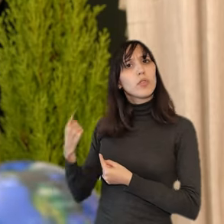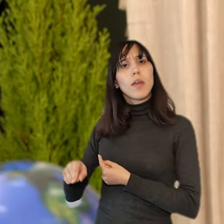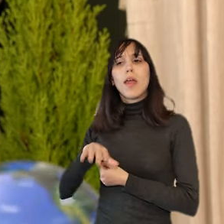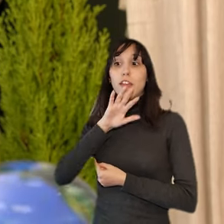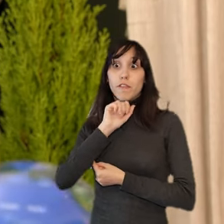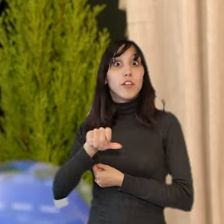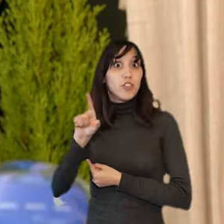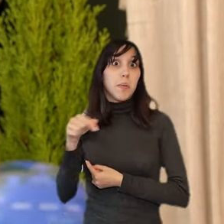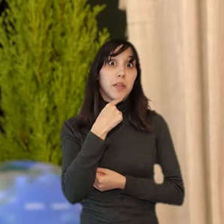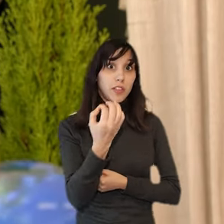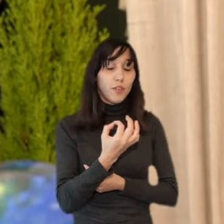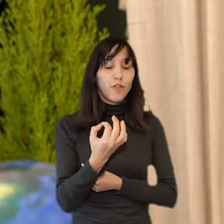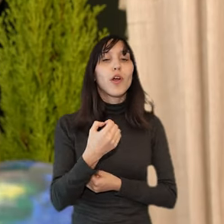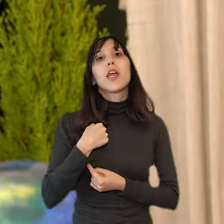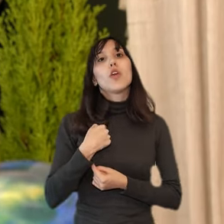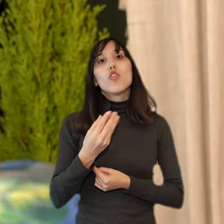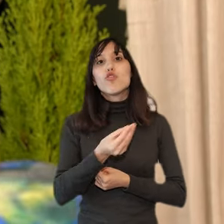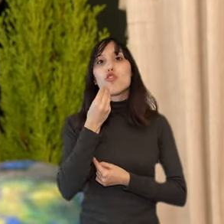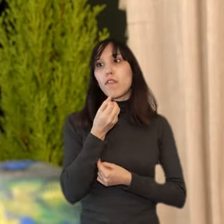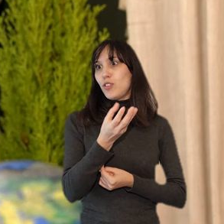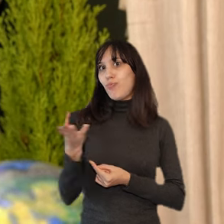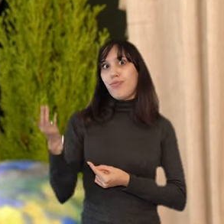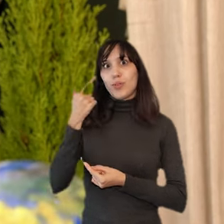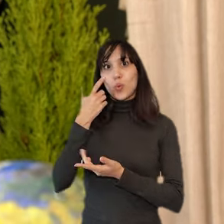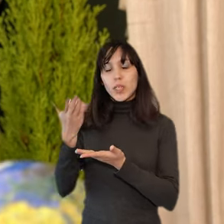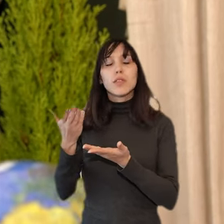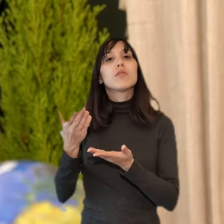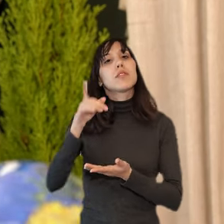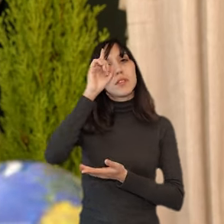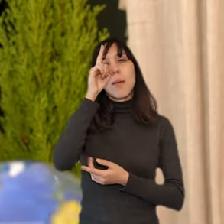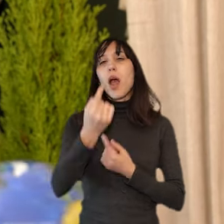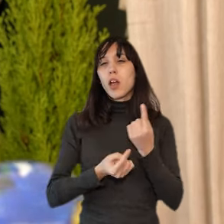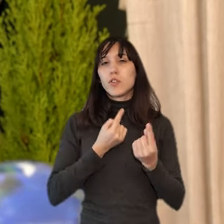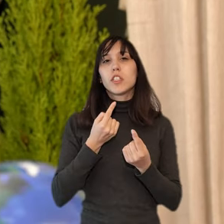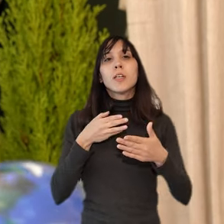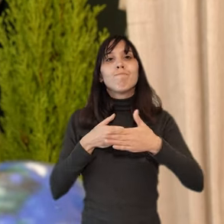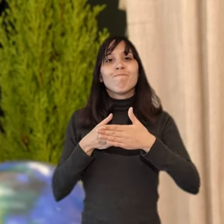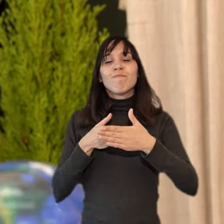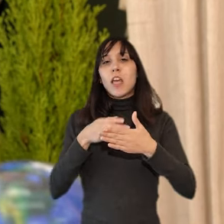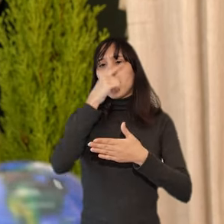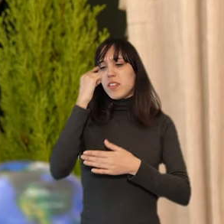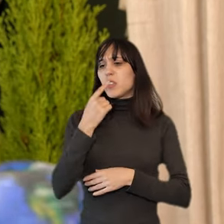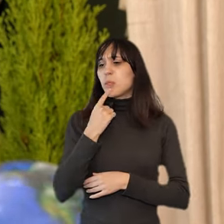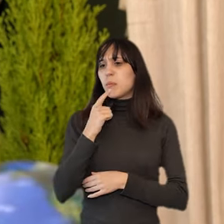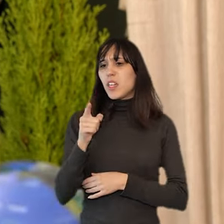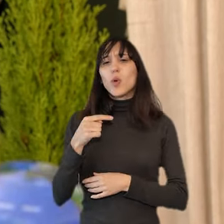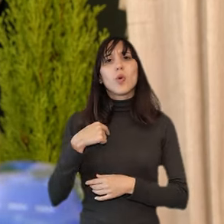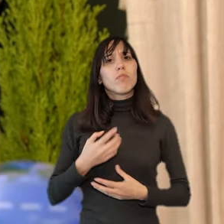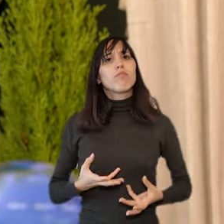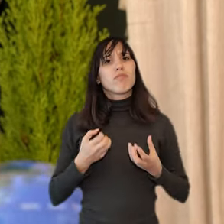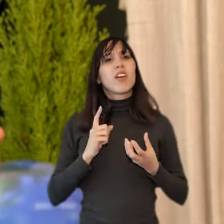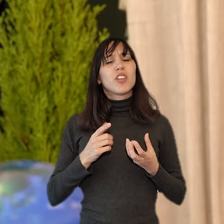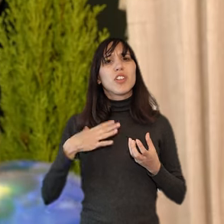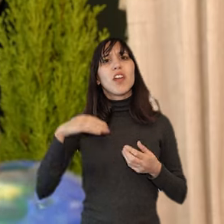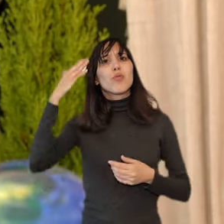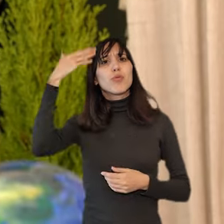filhos n é Como já disse e portanto acompanho muitos jovens hã e sabemos que muitas vezes há essa dificuldade em perceber o que é que eu o que é que eu realmente quero ser o que